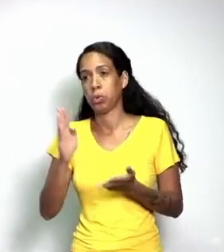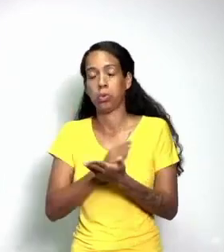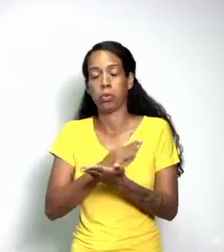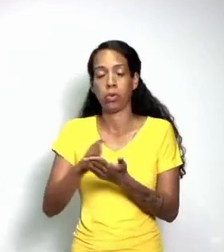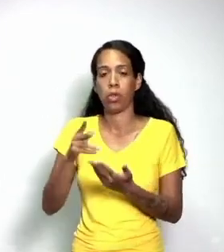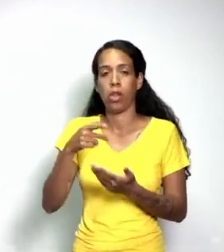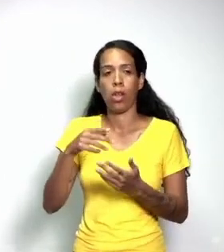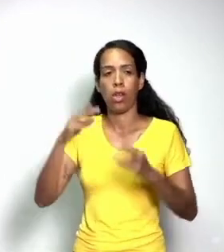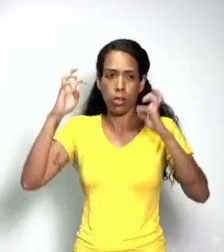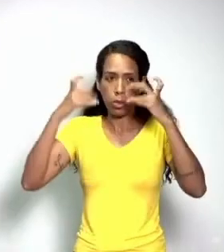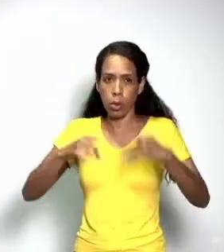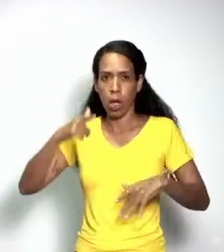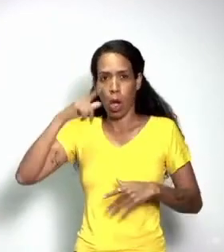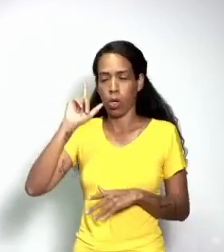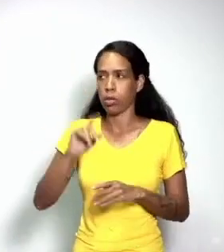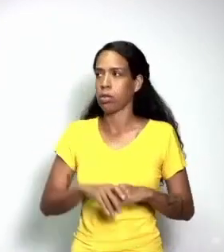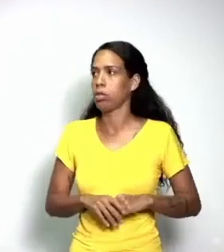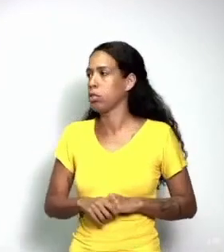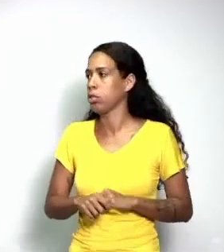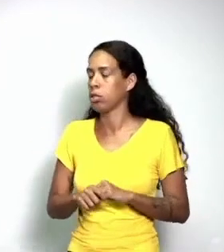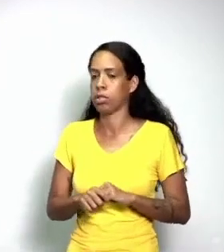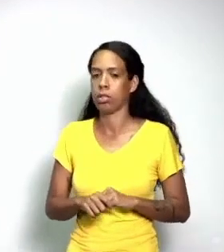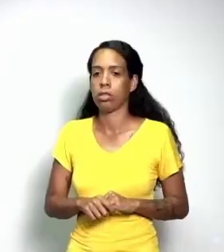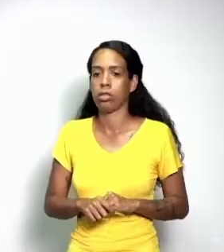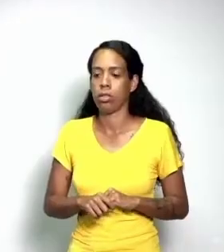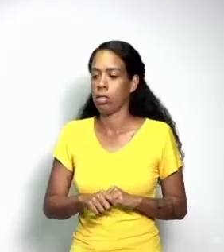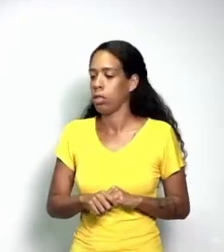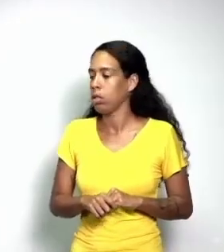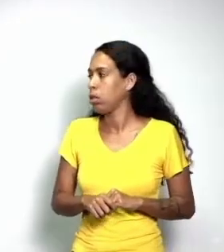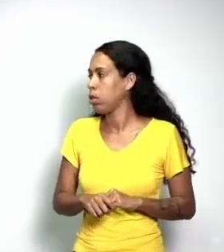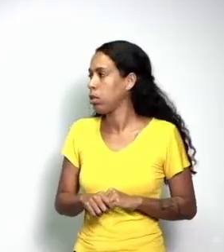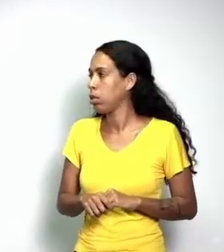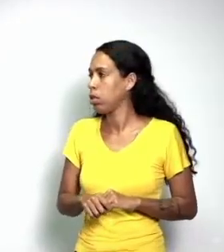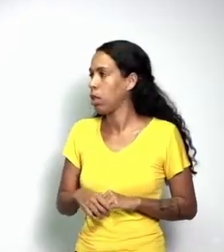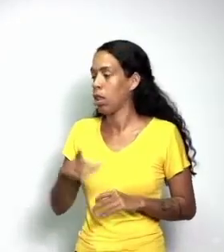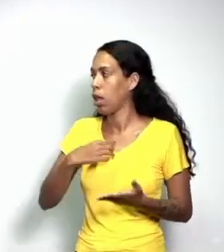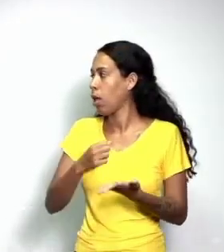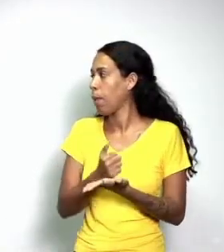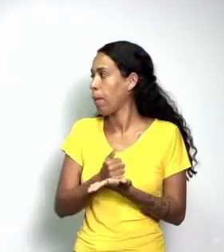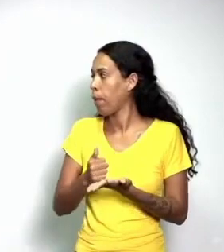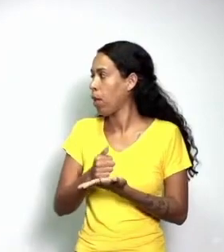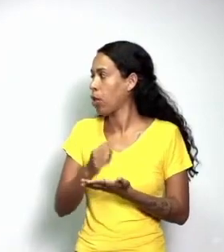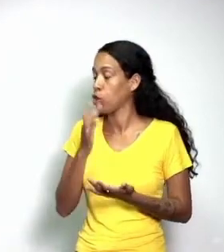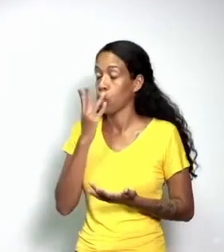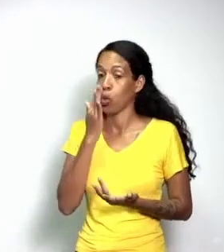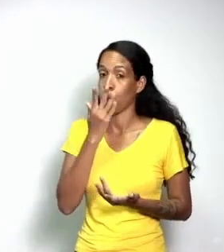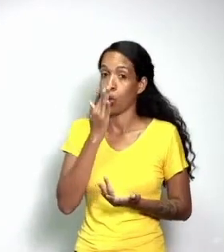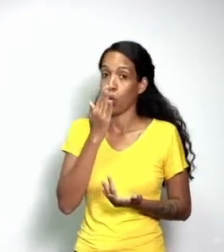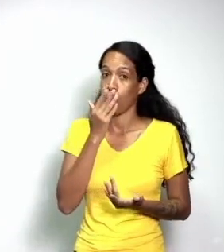gente falou ontem. As que a gente não falou, eu acho que foi basicamente essa cartela de cor,